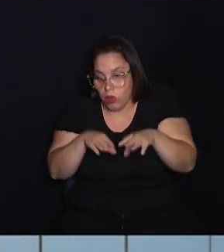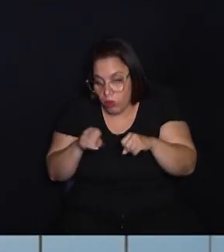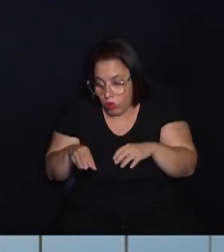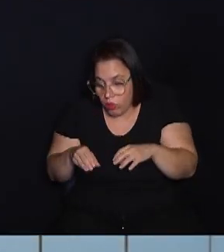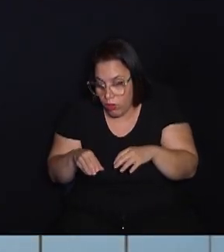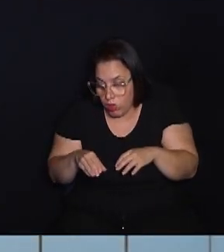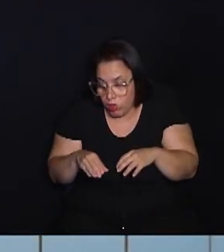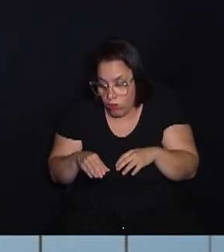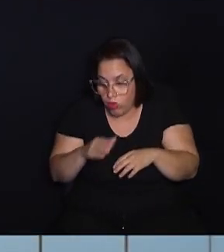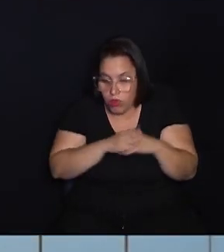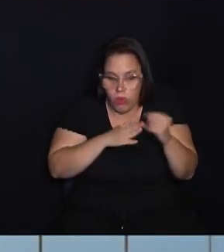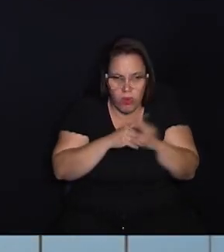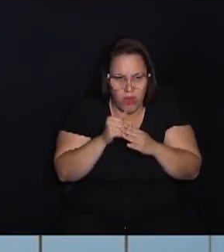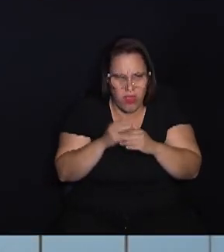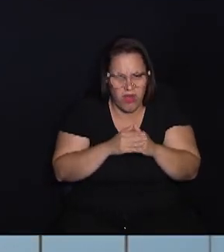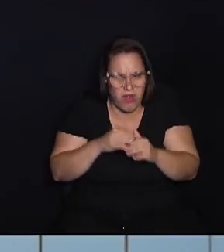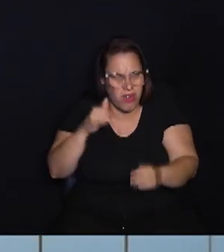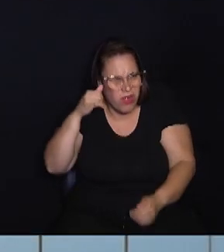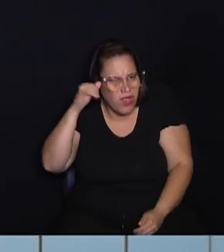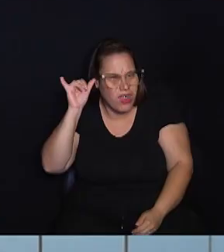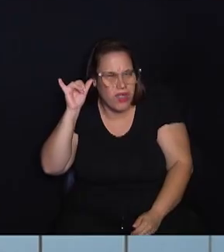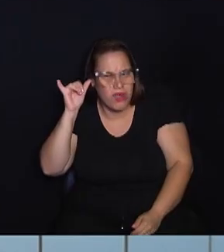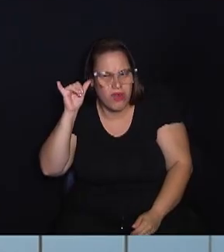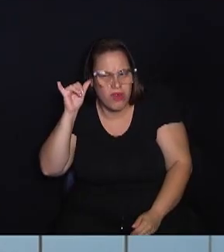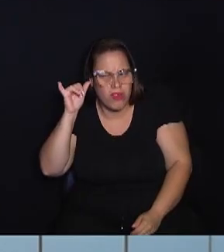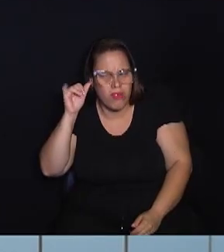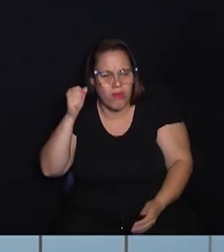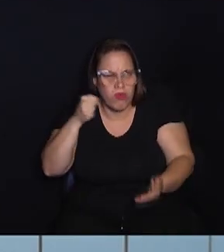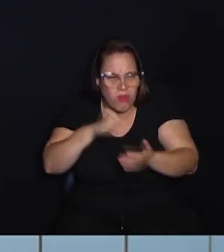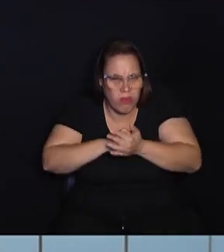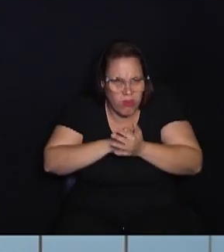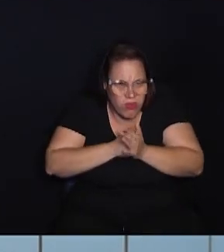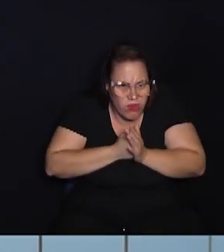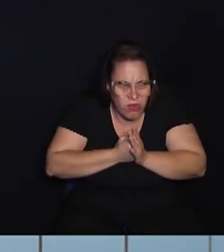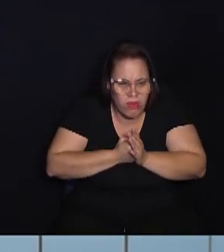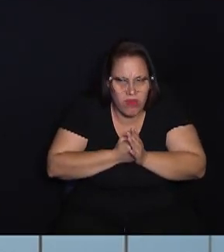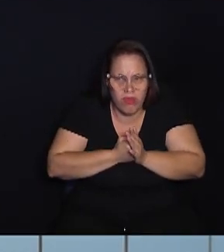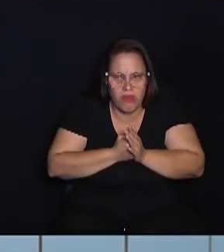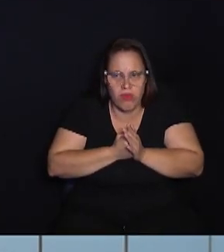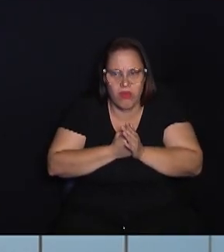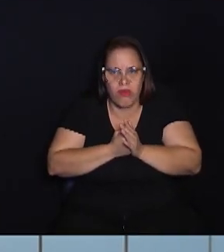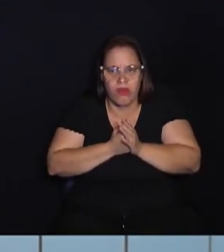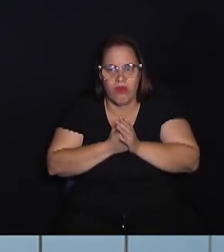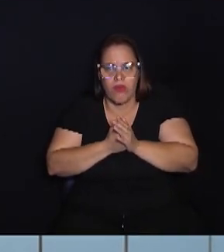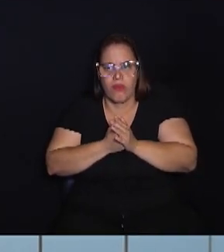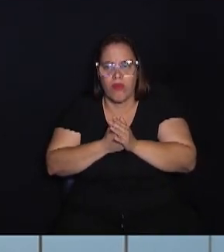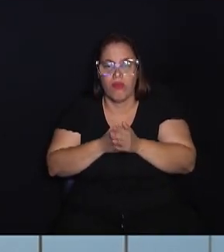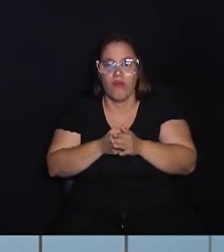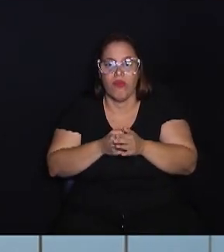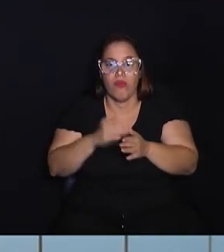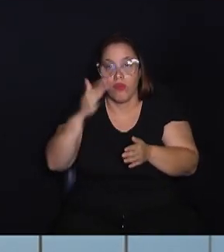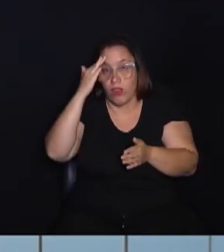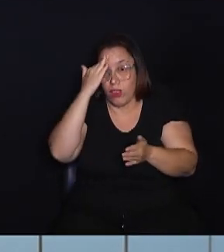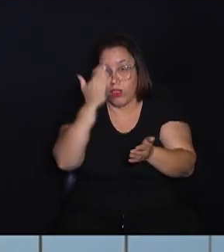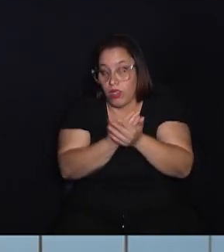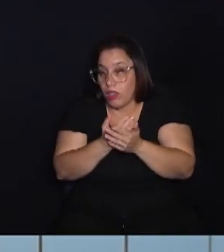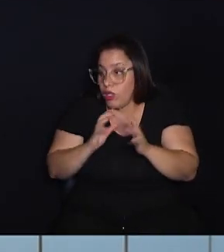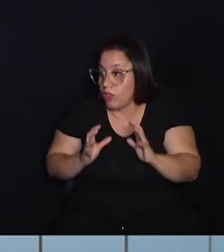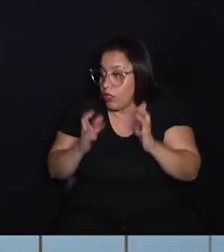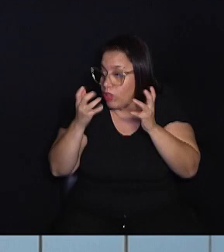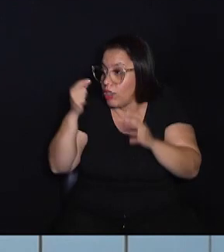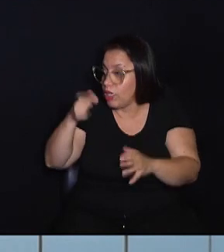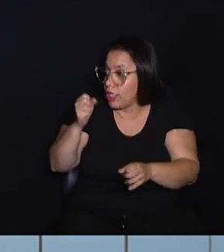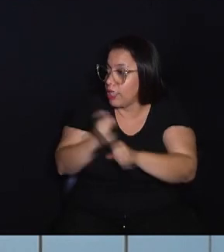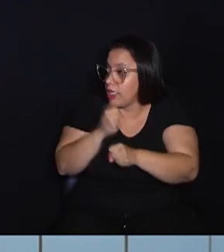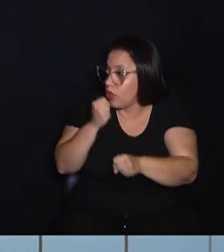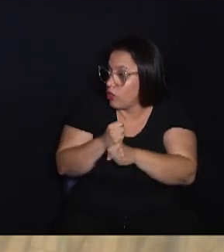no tratamento, seja na prevenção, na repressão. Eu sou otimista e tenho certeza que vai ser um sucesso esse evento. Esse ano a